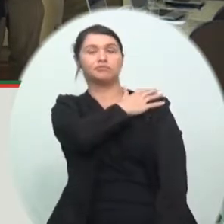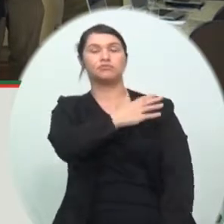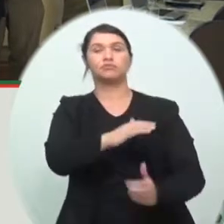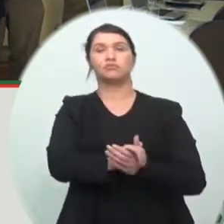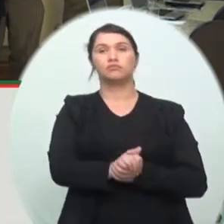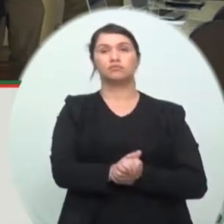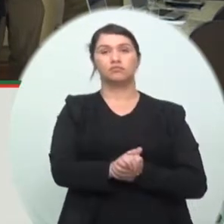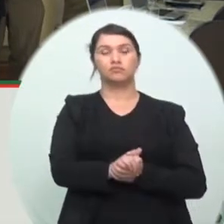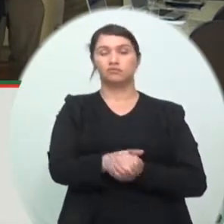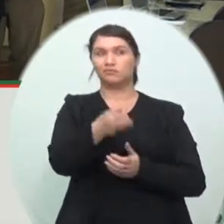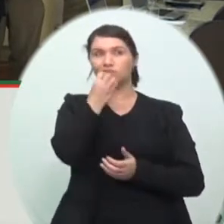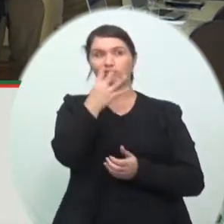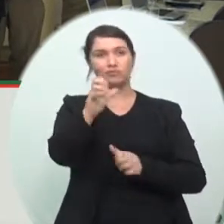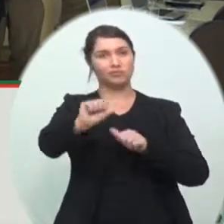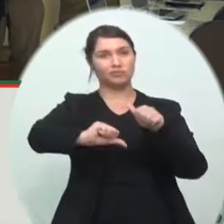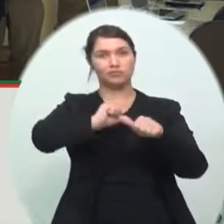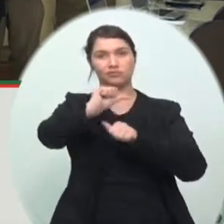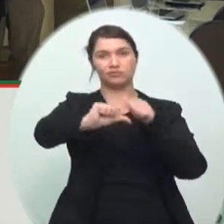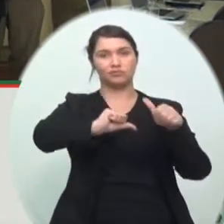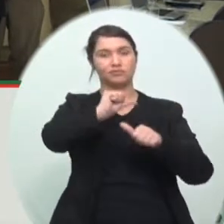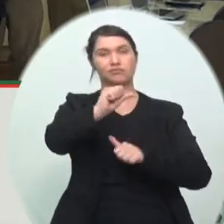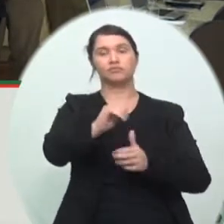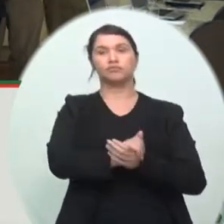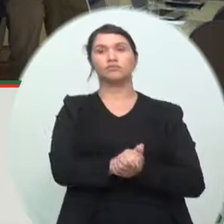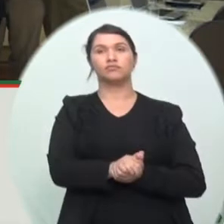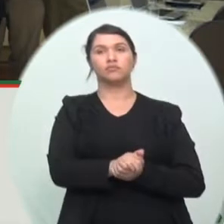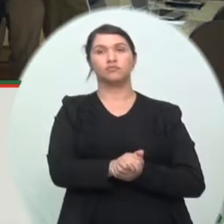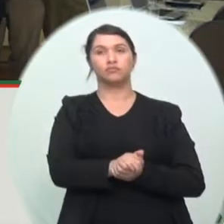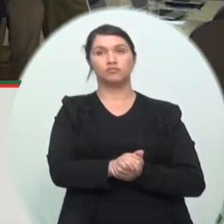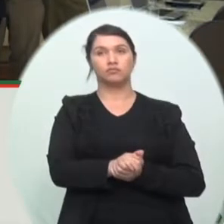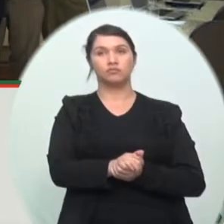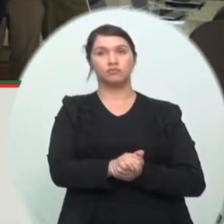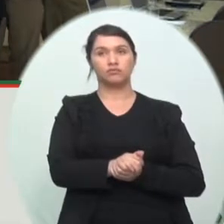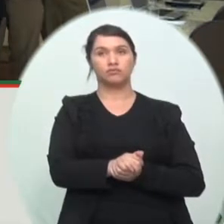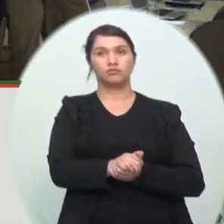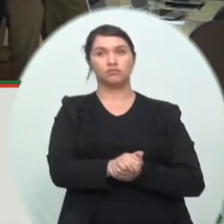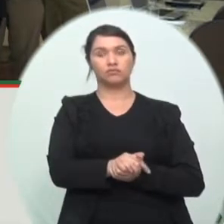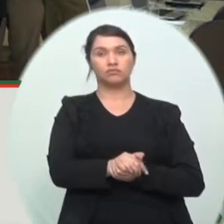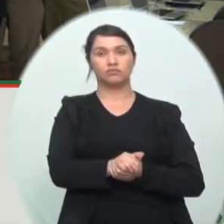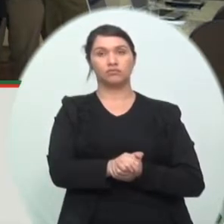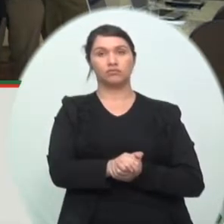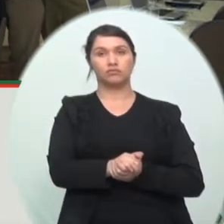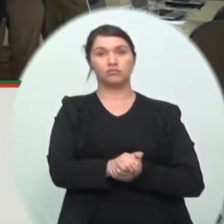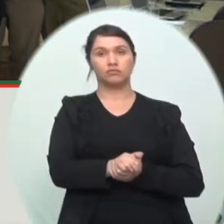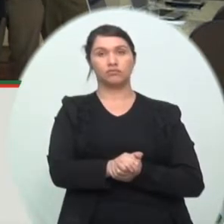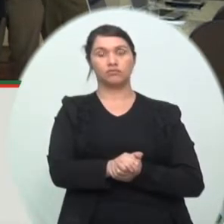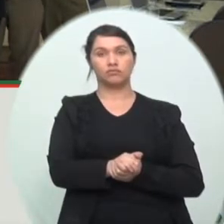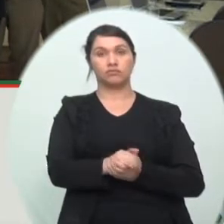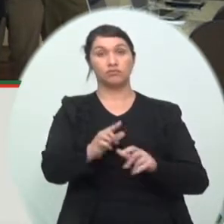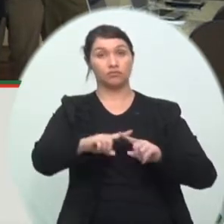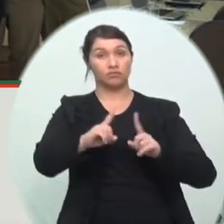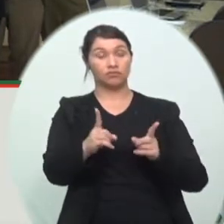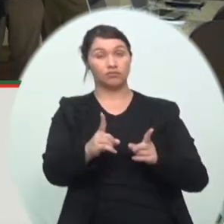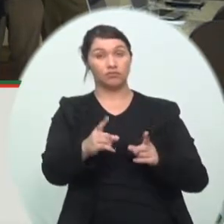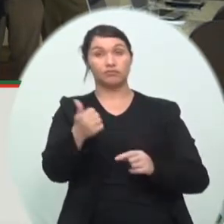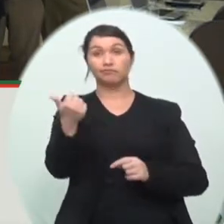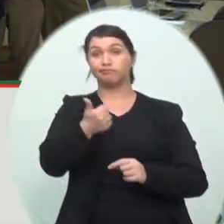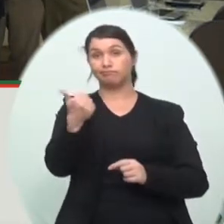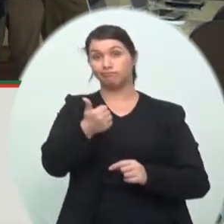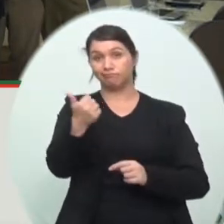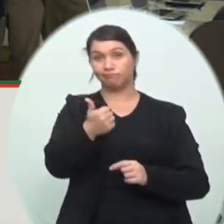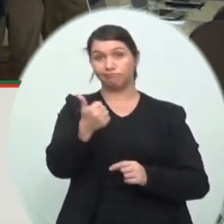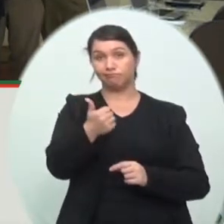Foi gigantesca a transformação de mudança de comportamento, exercício de liderança, mas para isso nós tivemos que